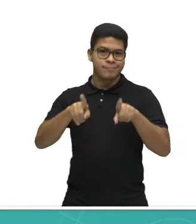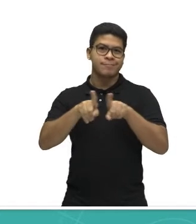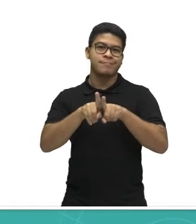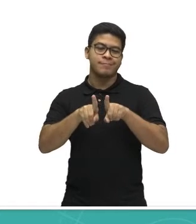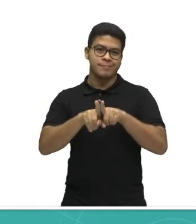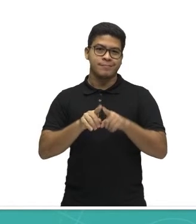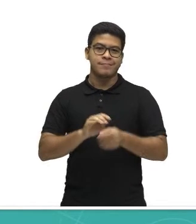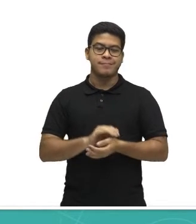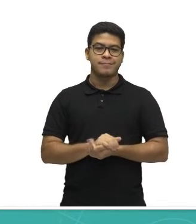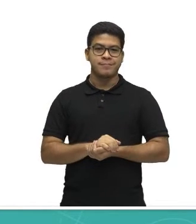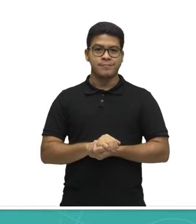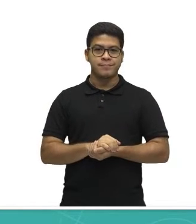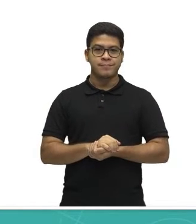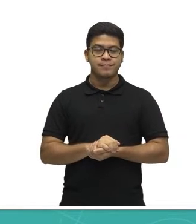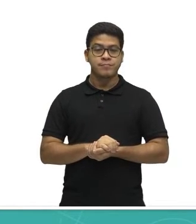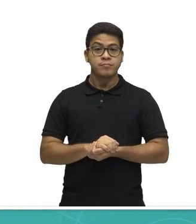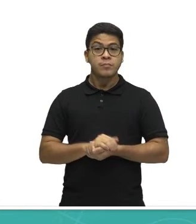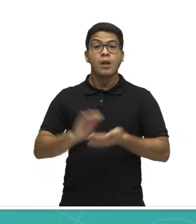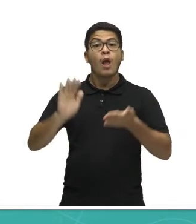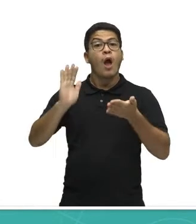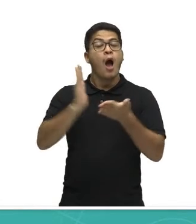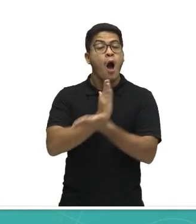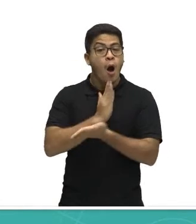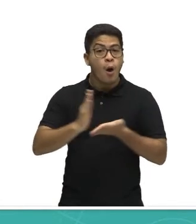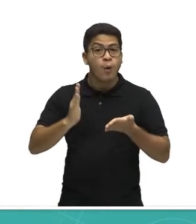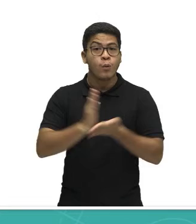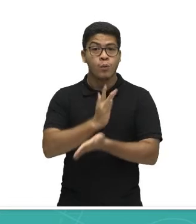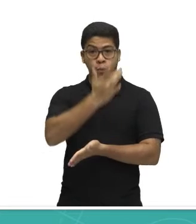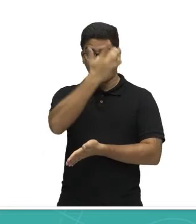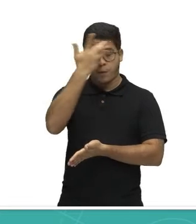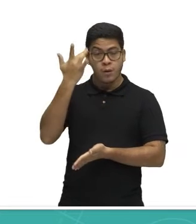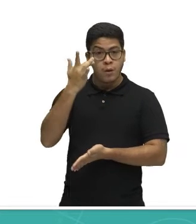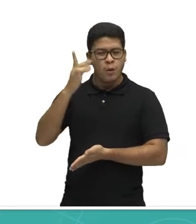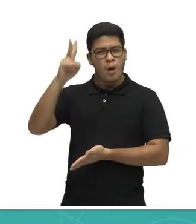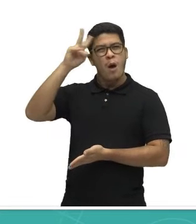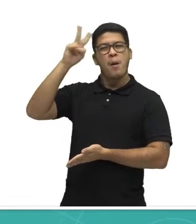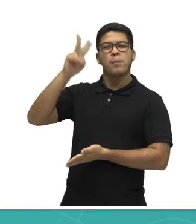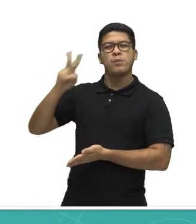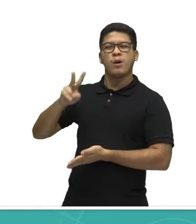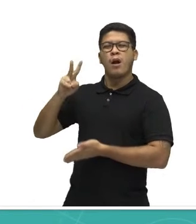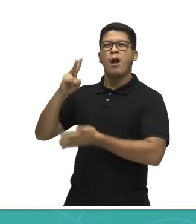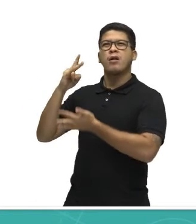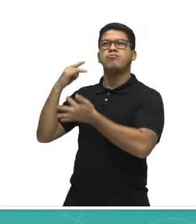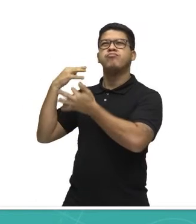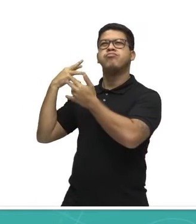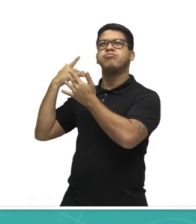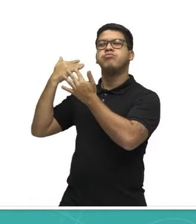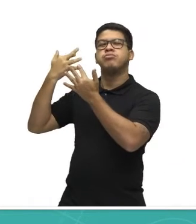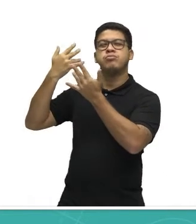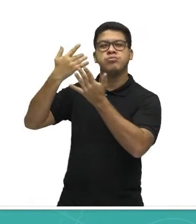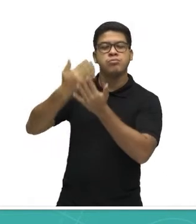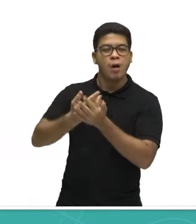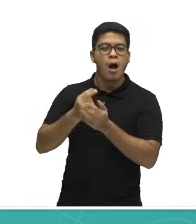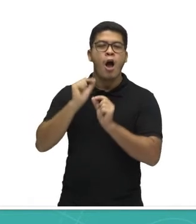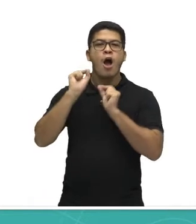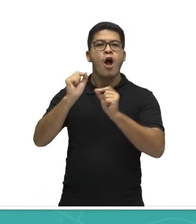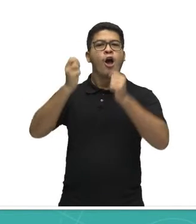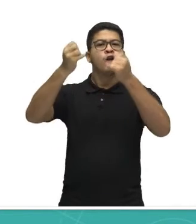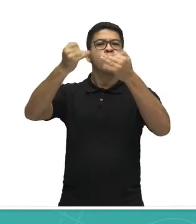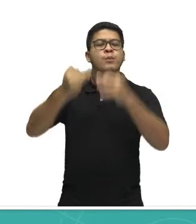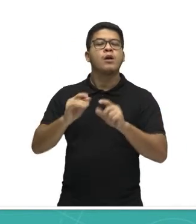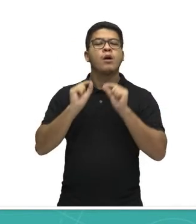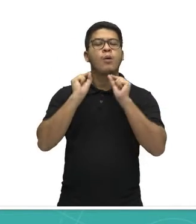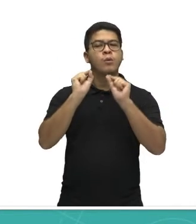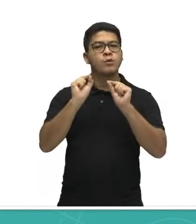eles relatam que essa história, ela surgiu lá nos jesuítas. E os jesuítas contavam essa lenda